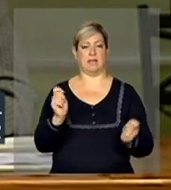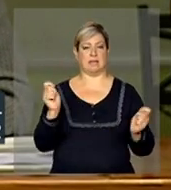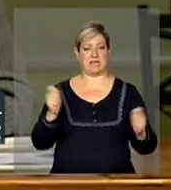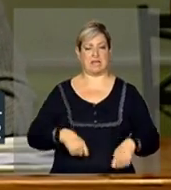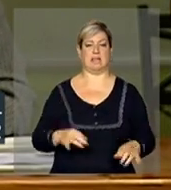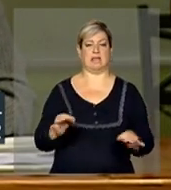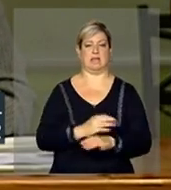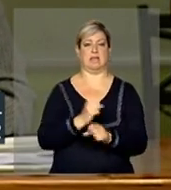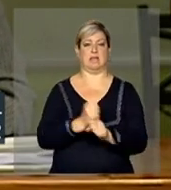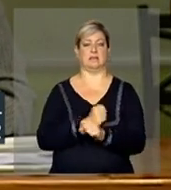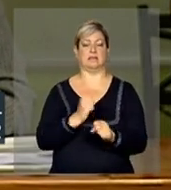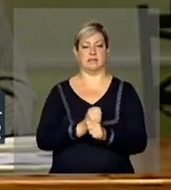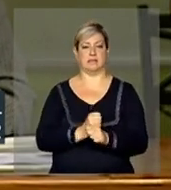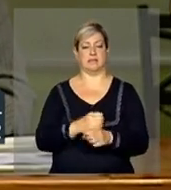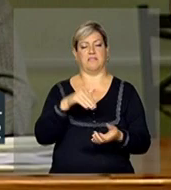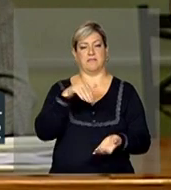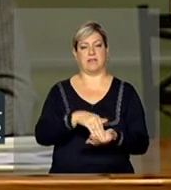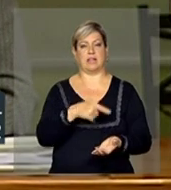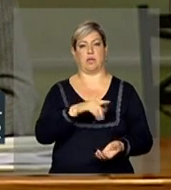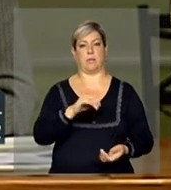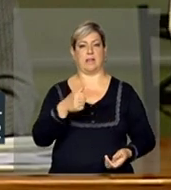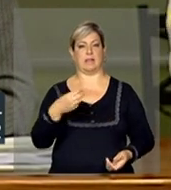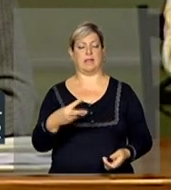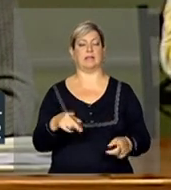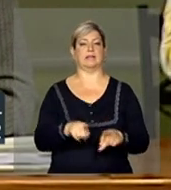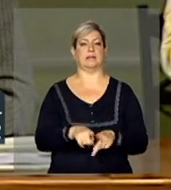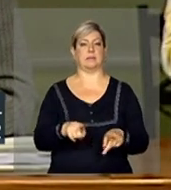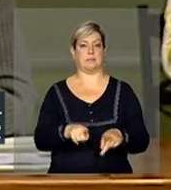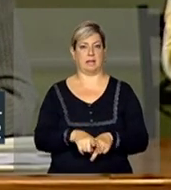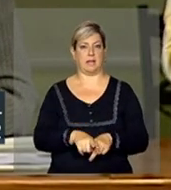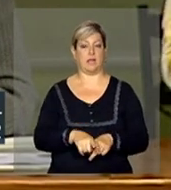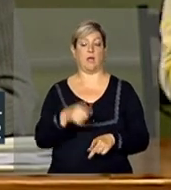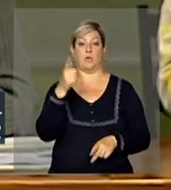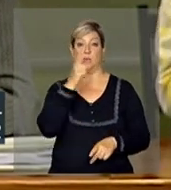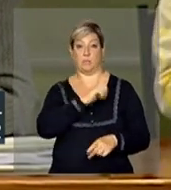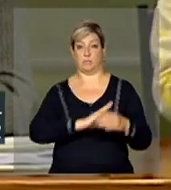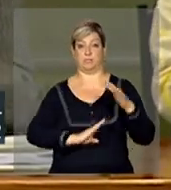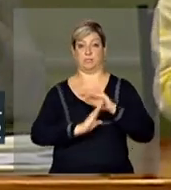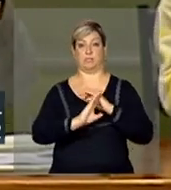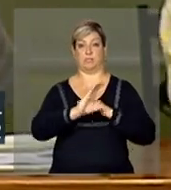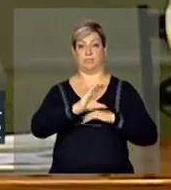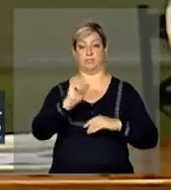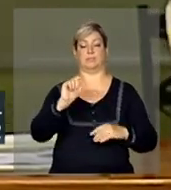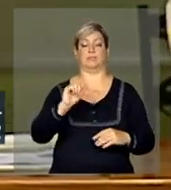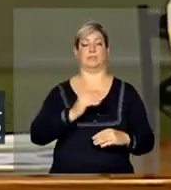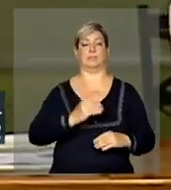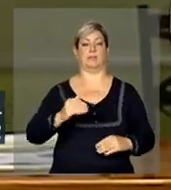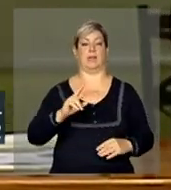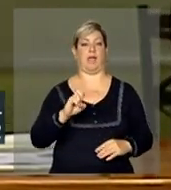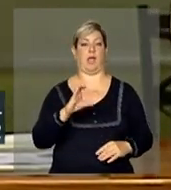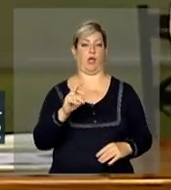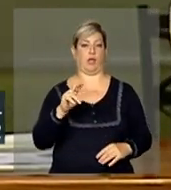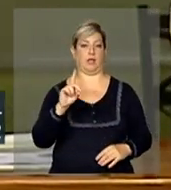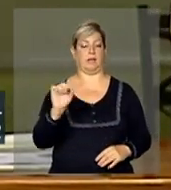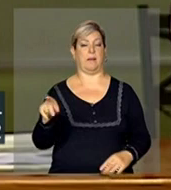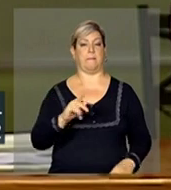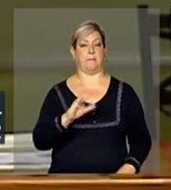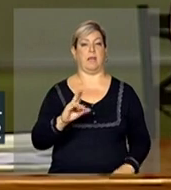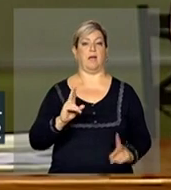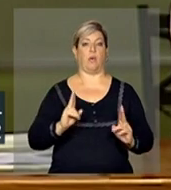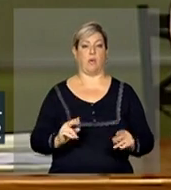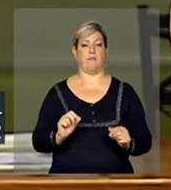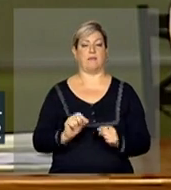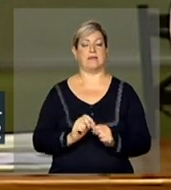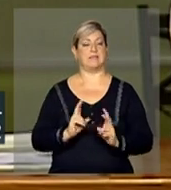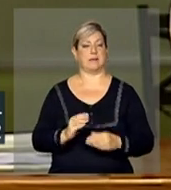execução ao final de 2013, também batendo um novo recorde do PAC, como a gente faz a cada